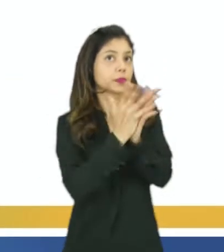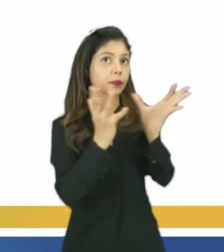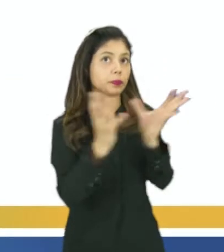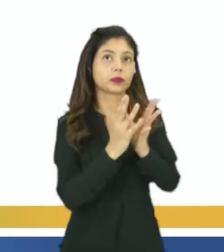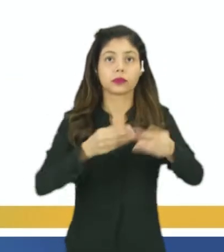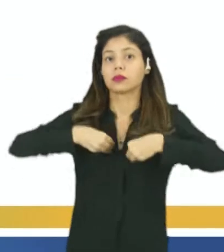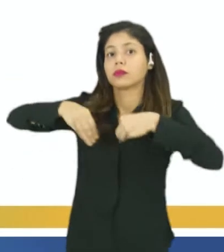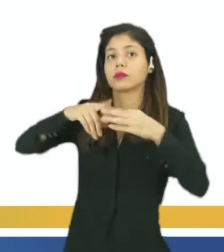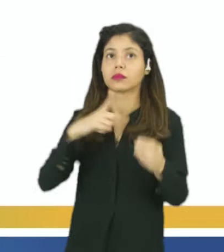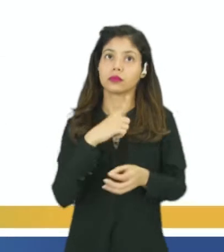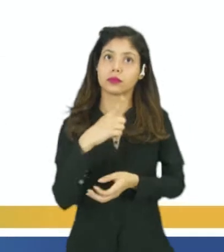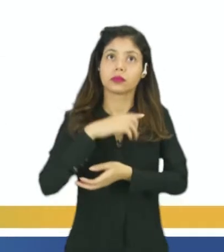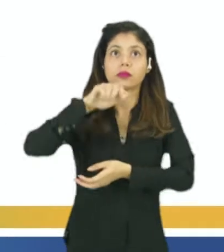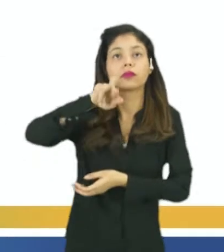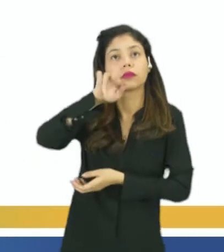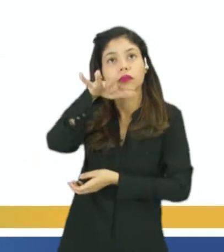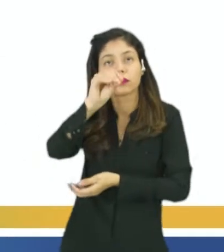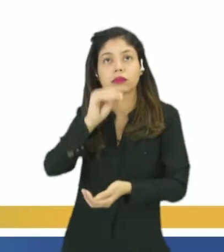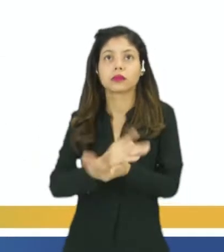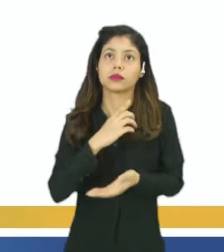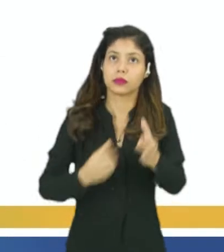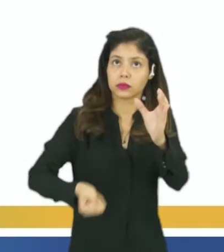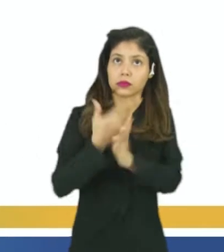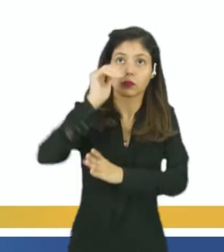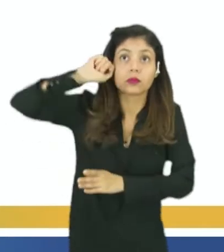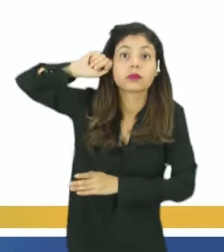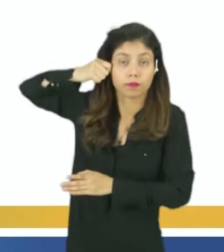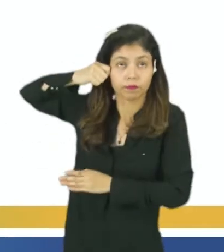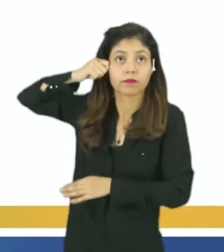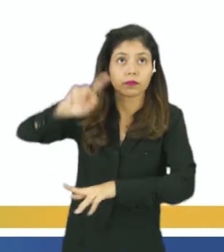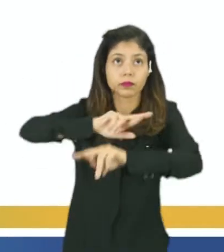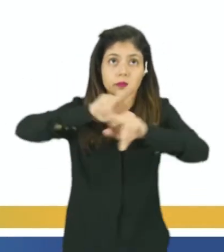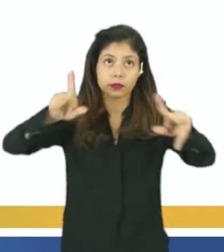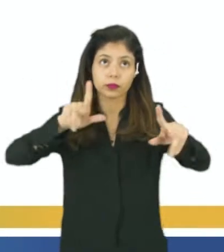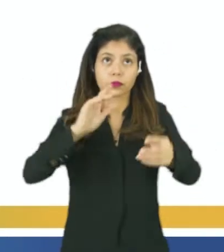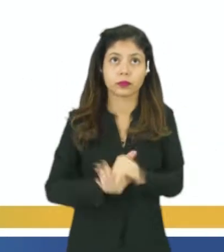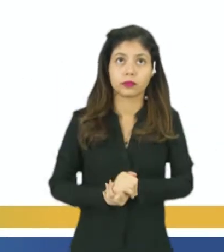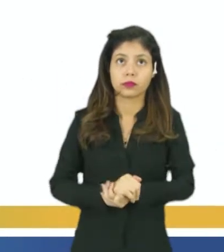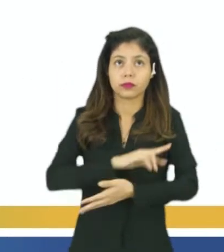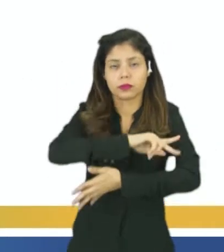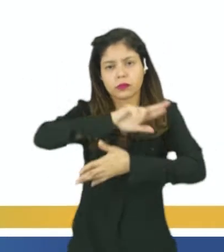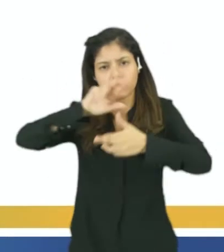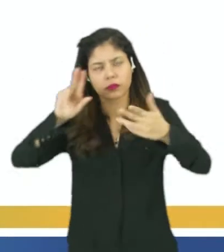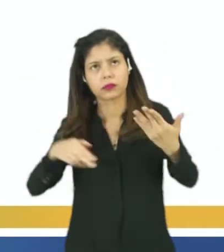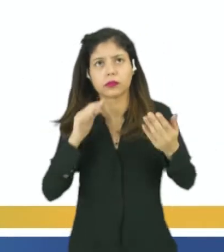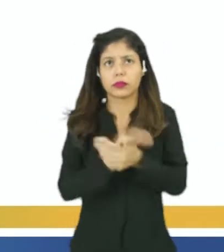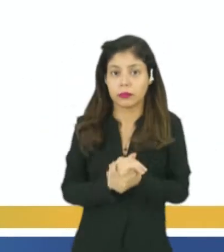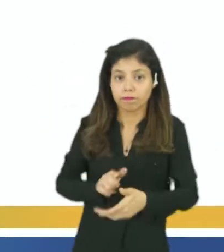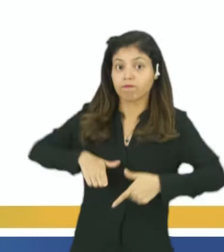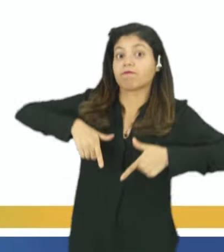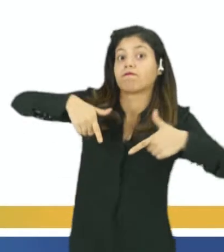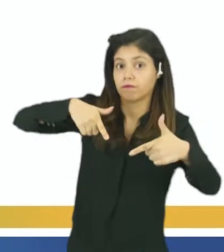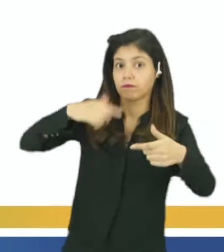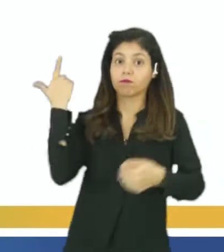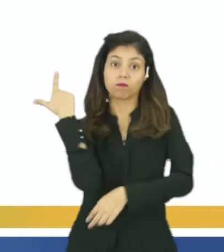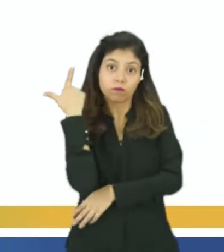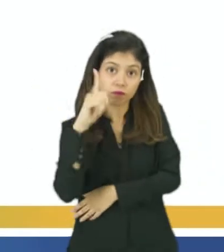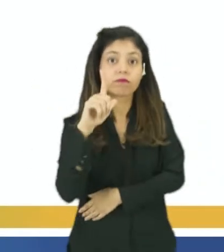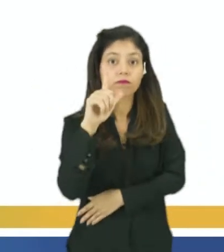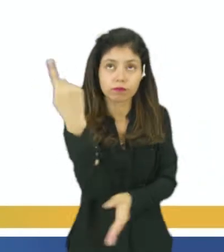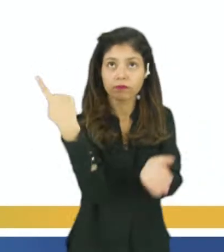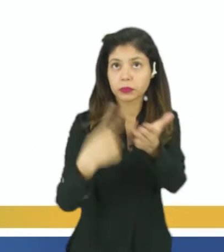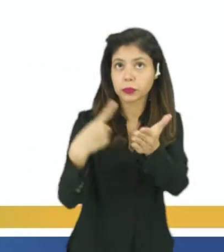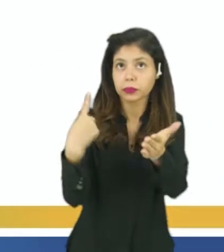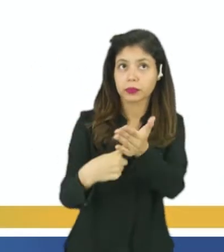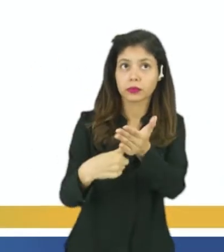de remanescentes de quilombo têm sua origem nos negros, que de diferentes maneiras resistiram e conseguiram a condição